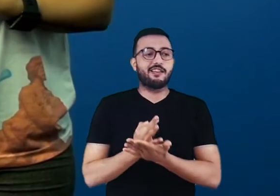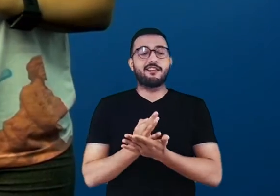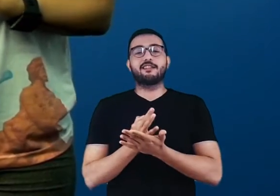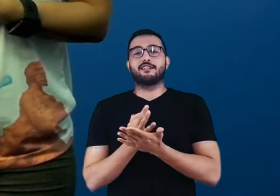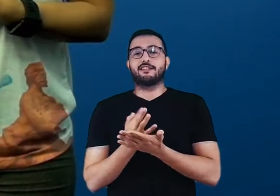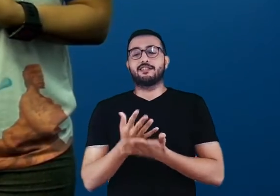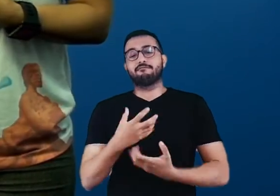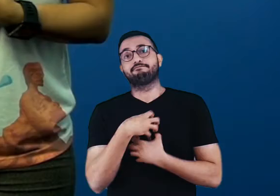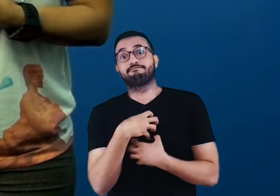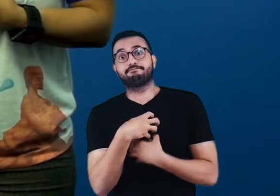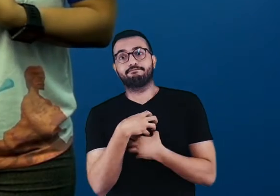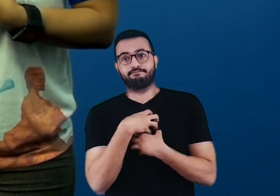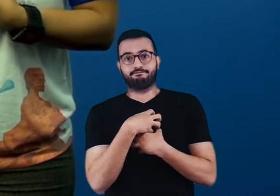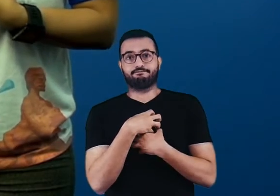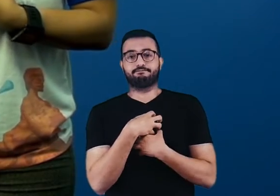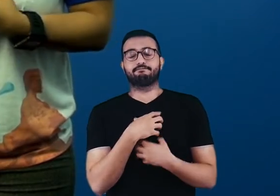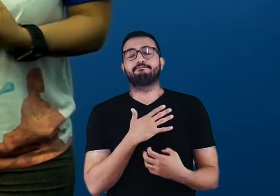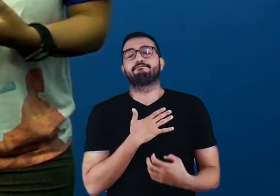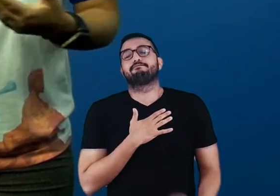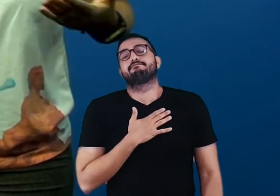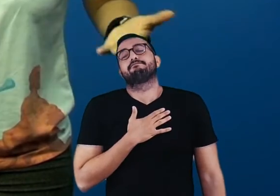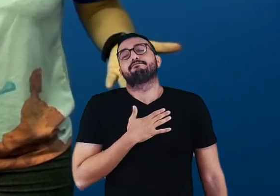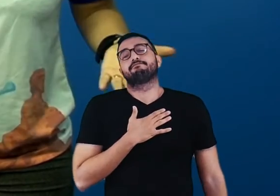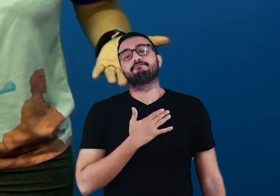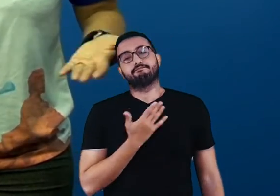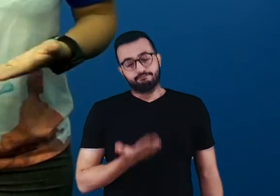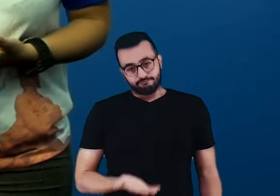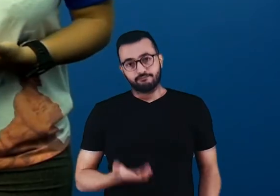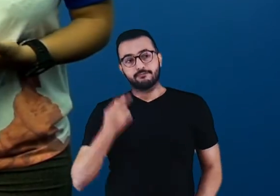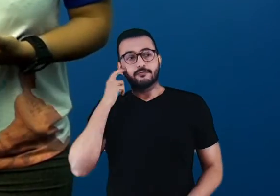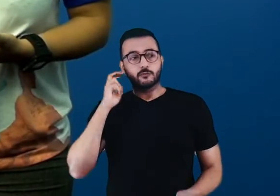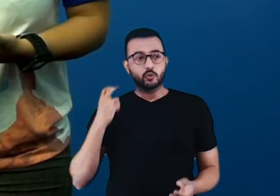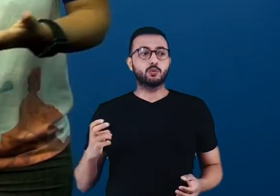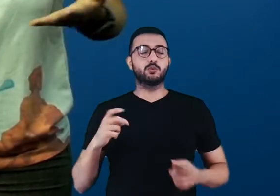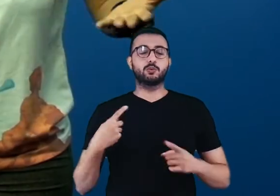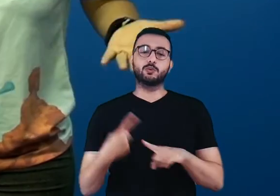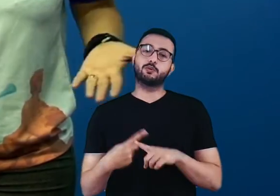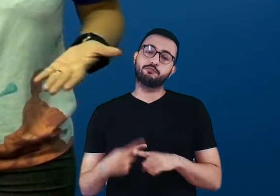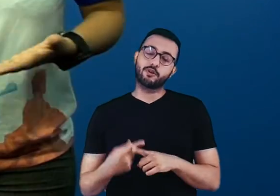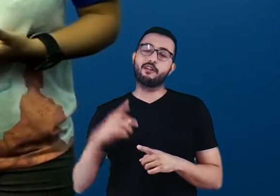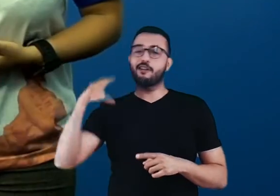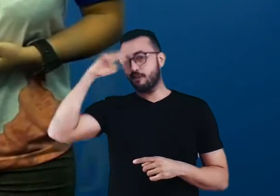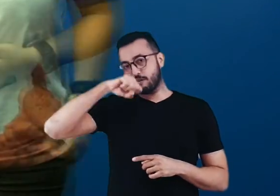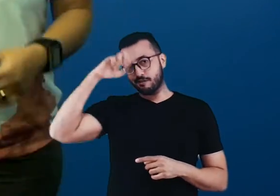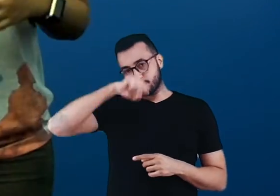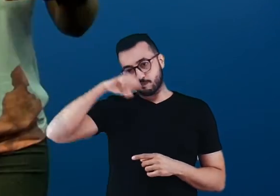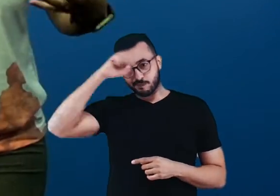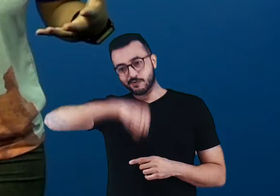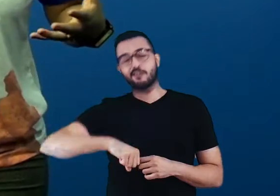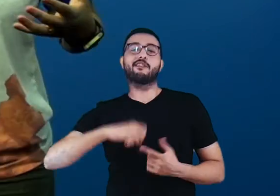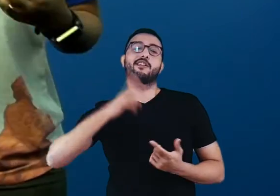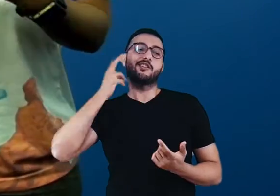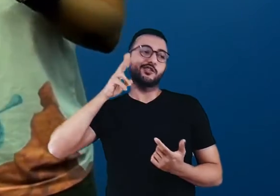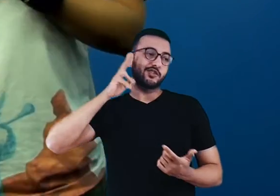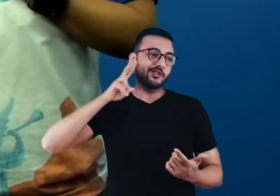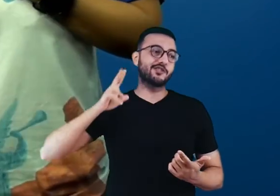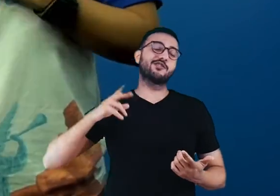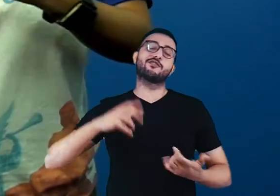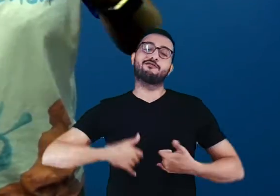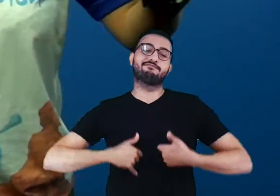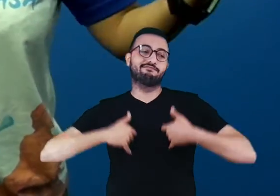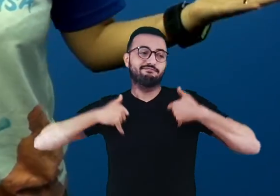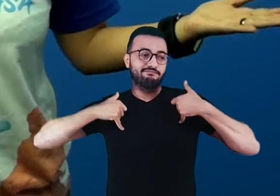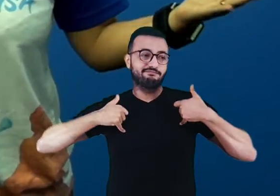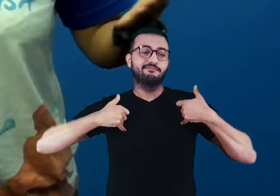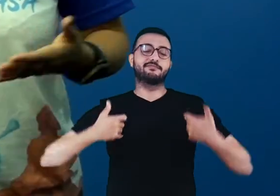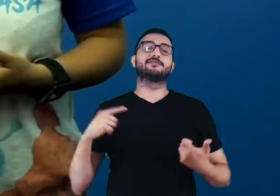renovação com o seu sentimento nativista, né? E a cultura, porque você está aprendendo. E é uma história que, com muito